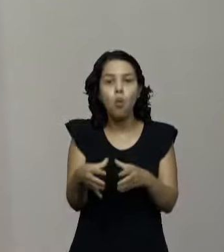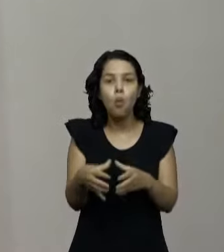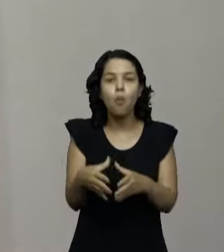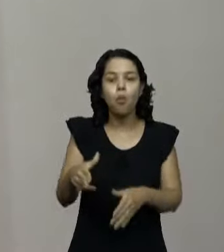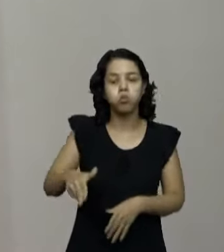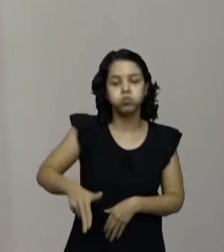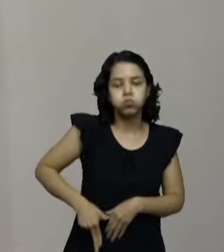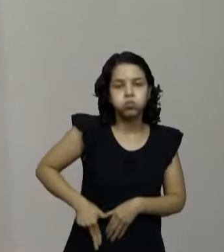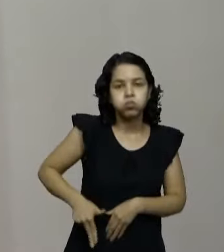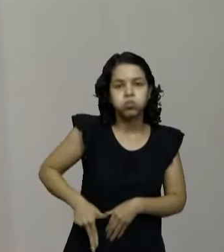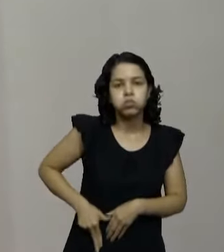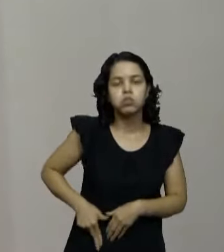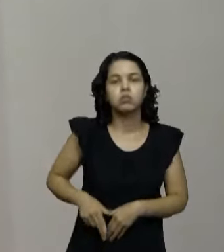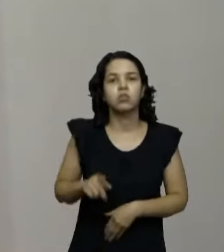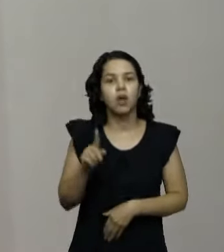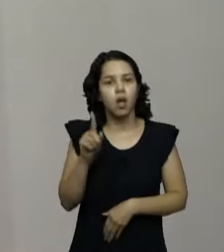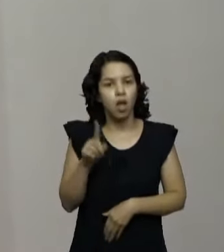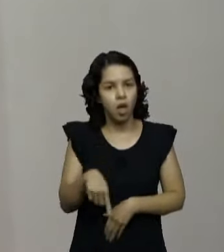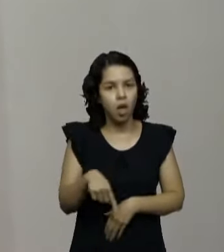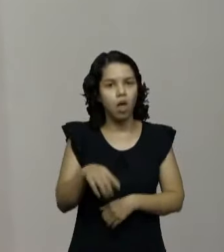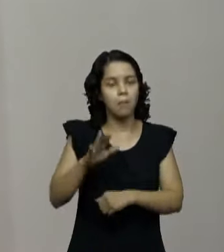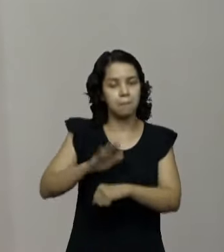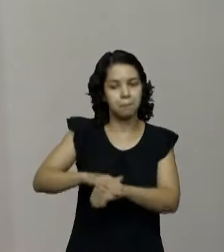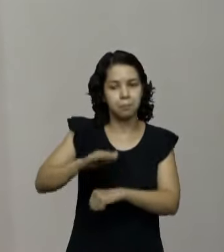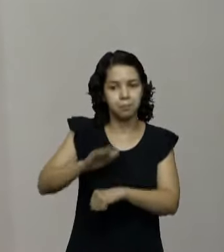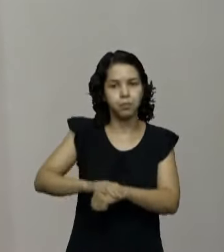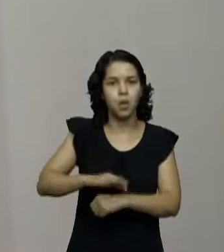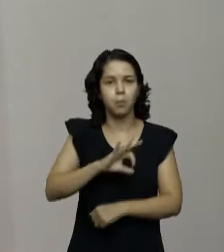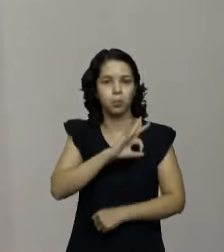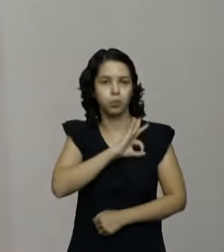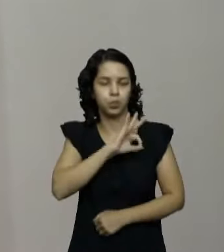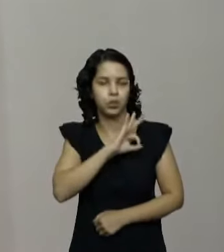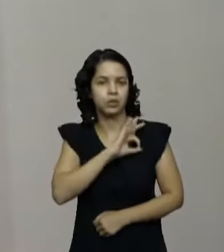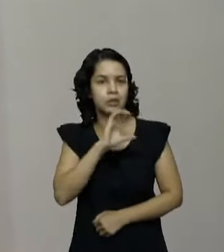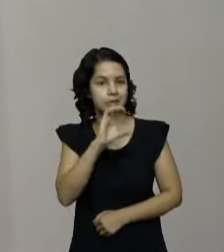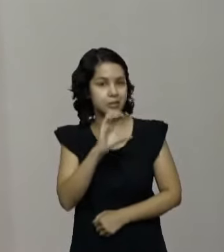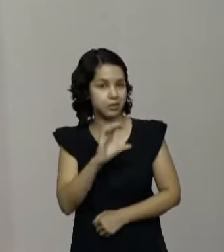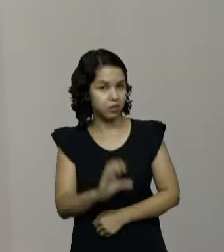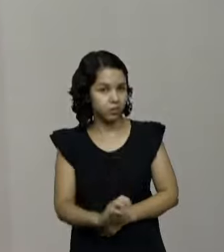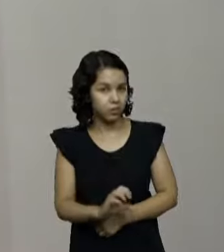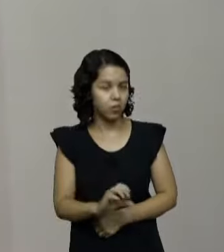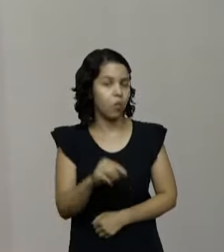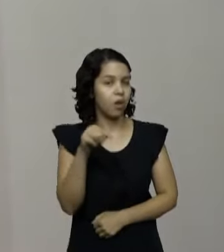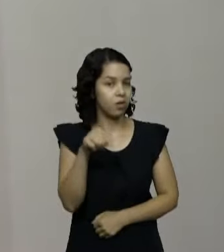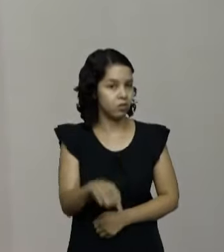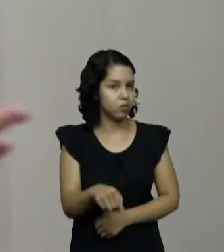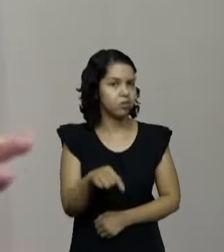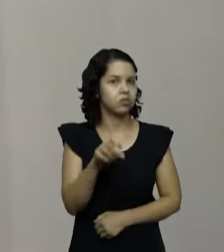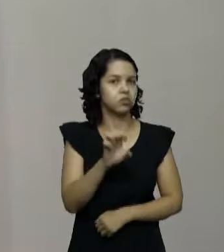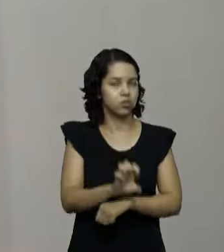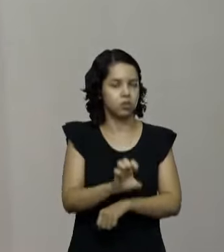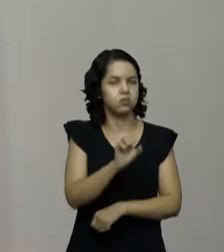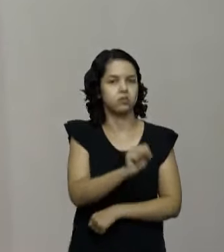foi atribuição da Polícia Civil, nesse caso aqui em Santa Catarina,